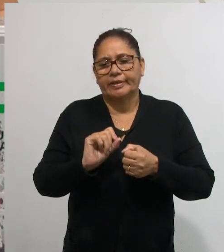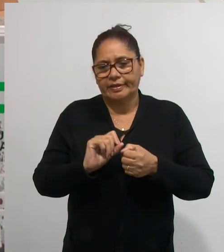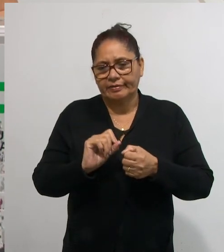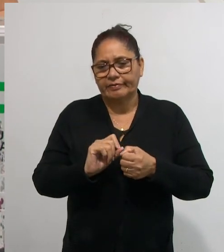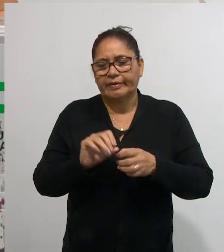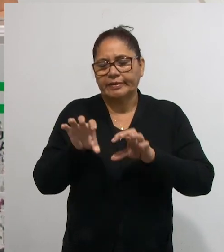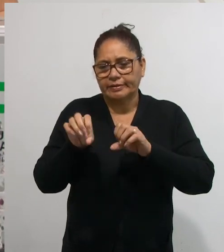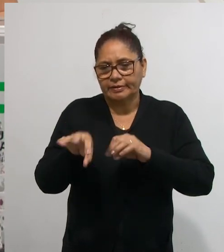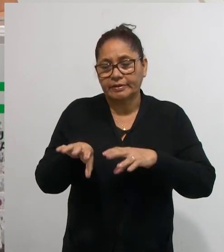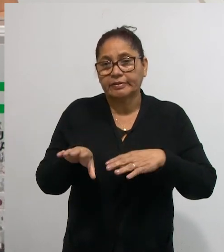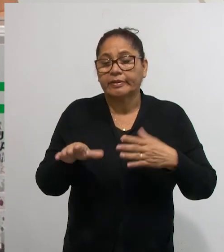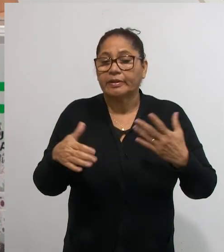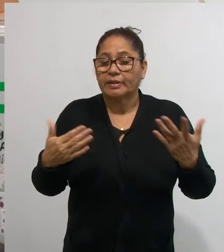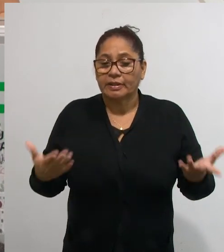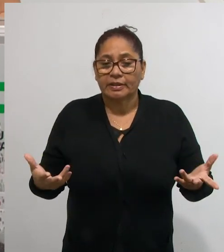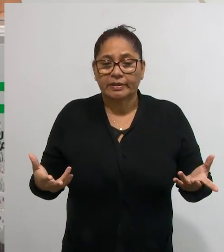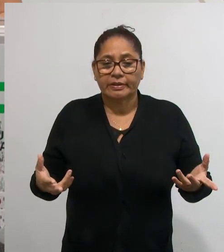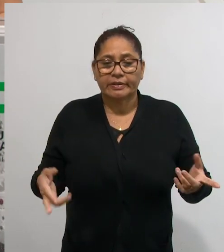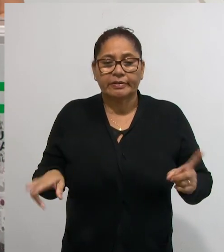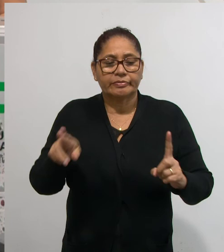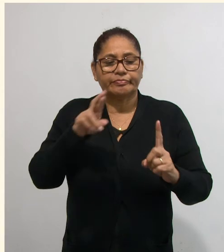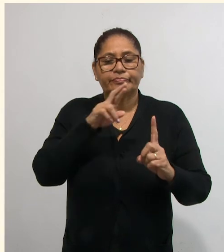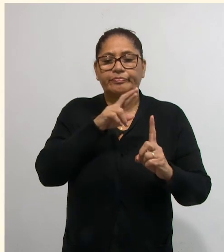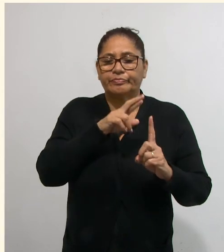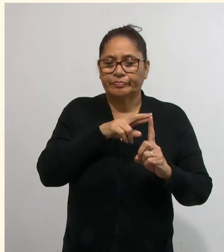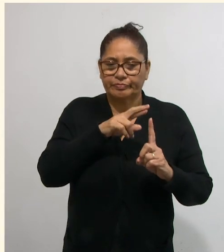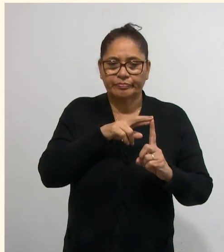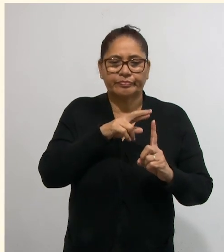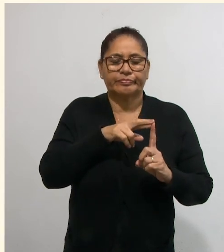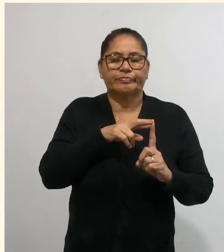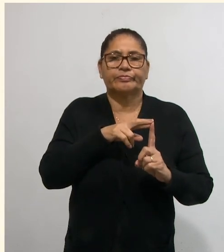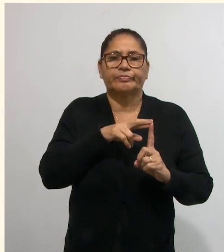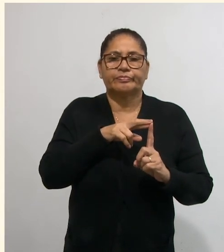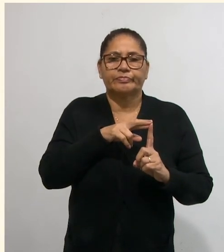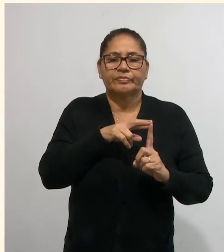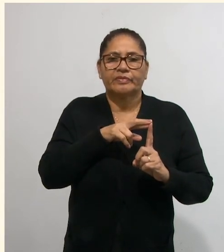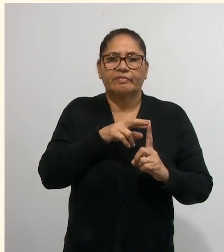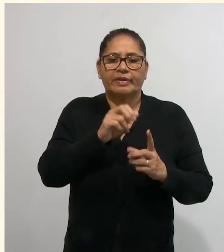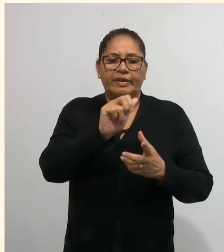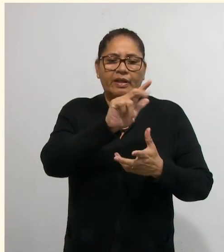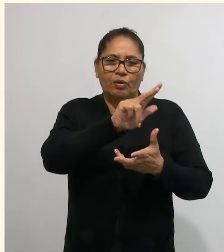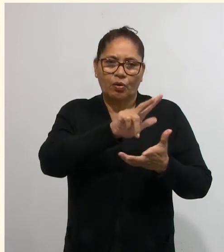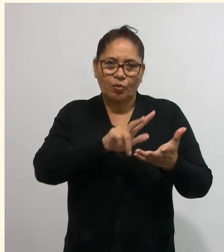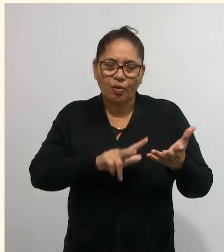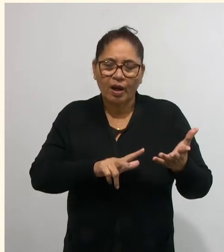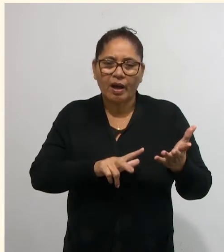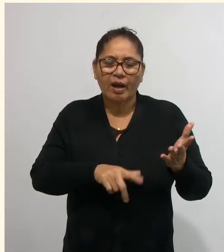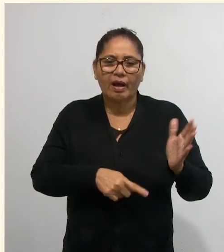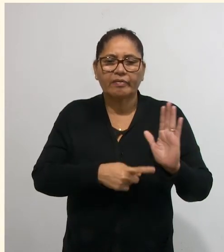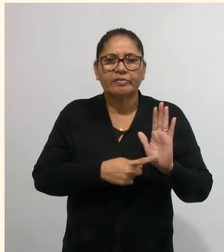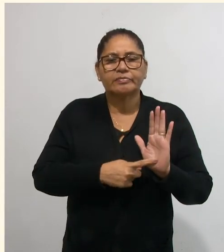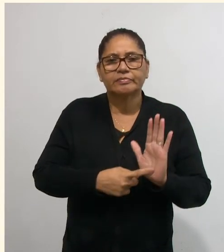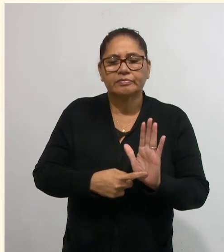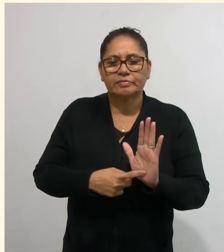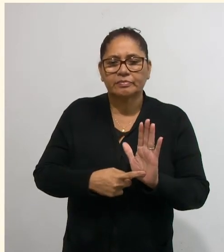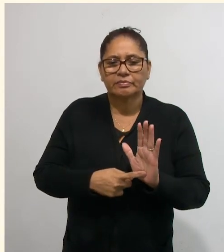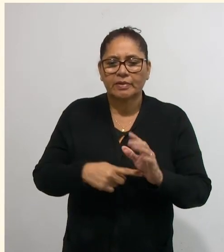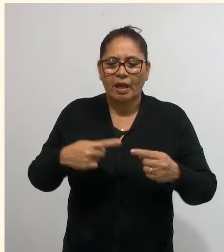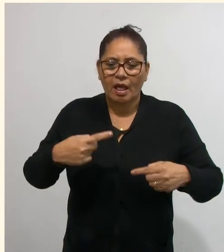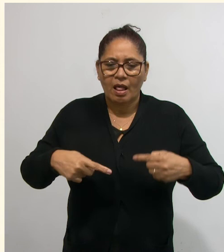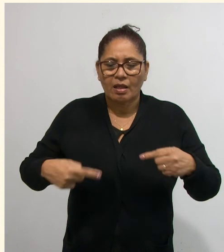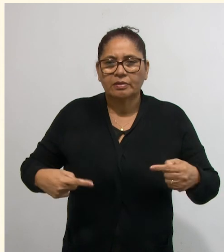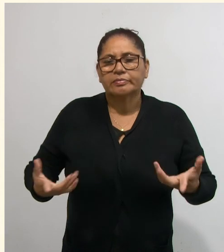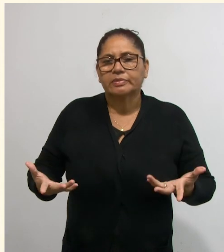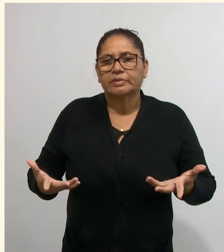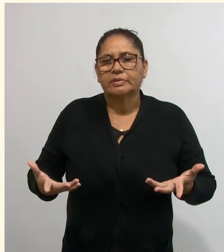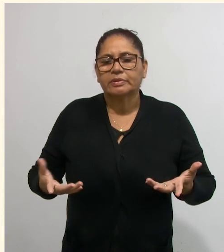daquilo que ele aprende, daquilo que ele ensina. Então, essas são as nossas referências, né? Vai estar no AVA, disponível para vocês